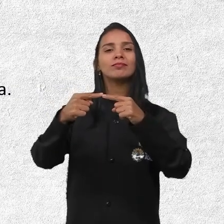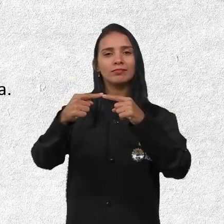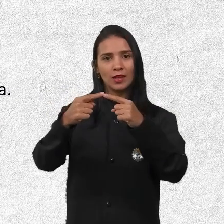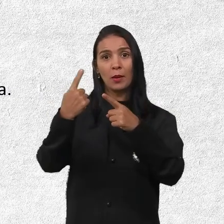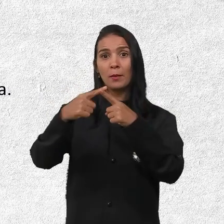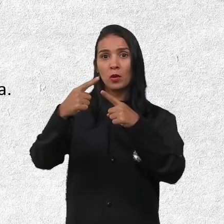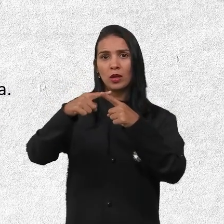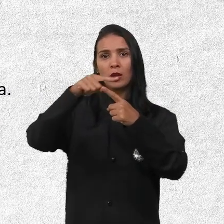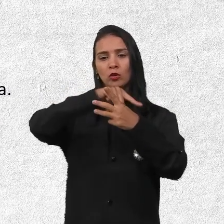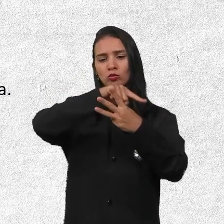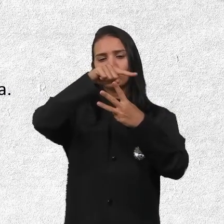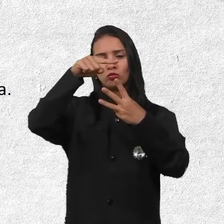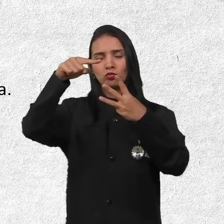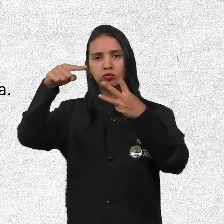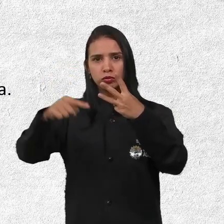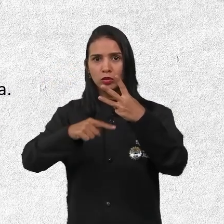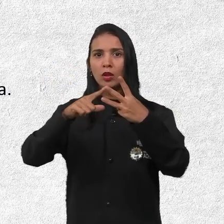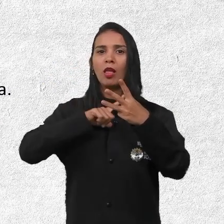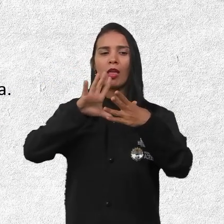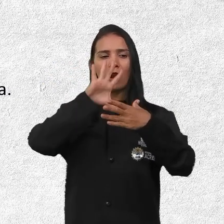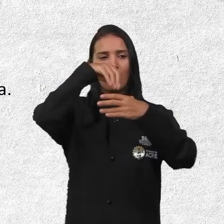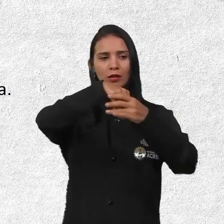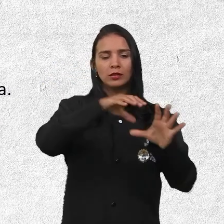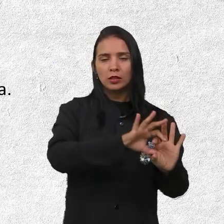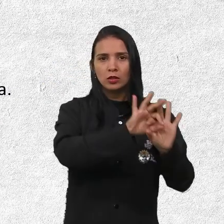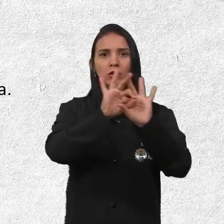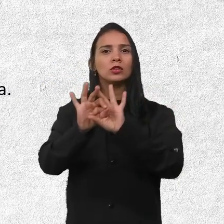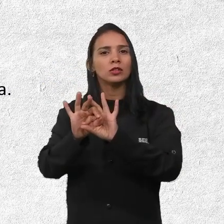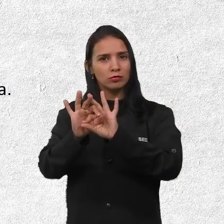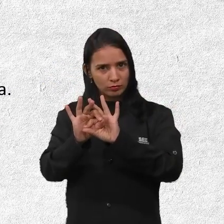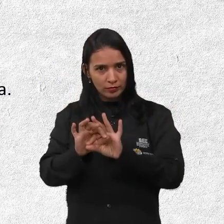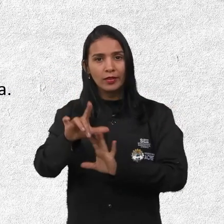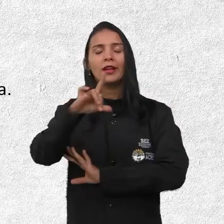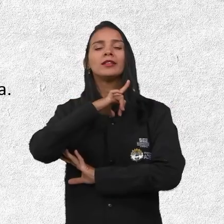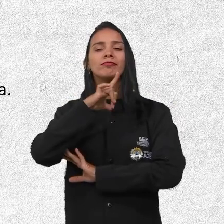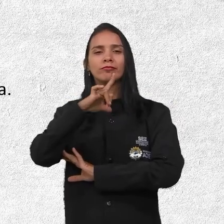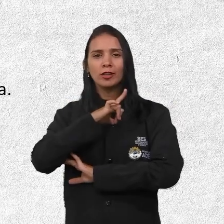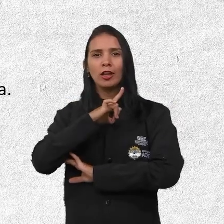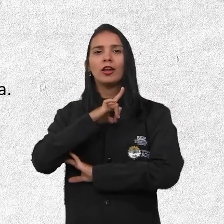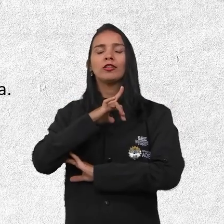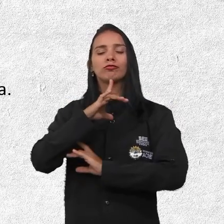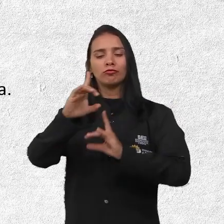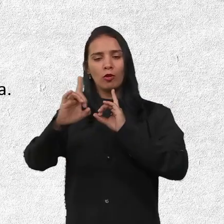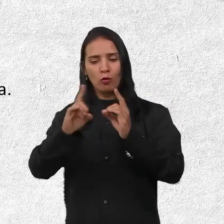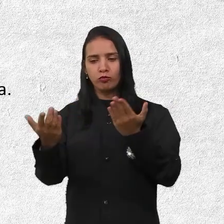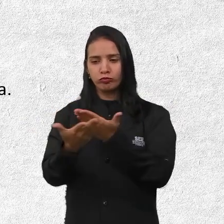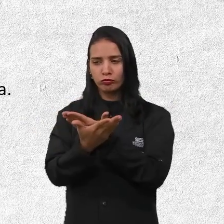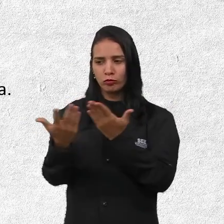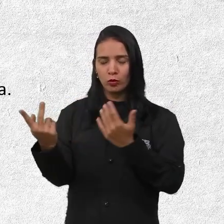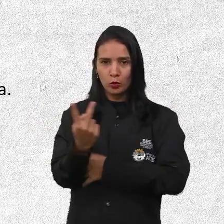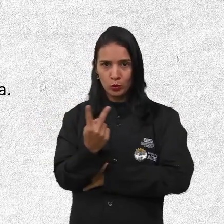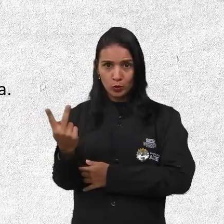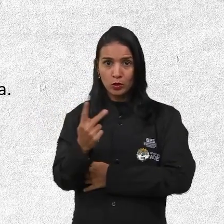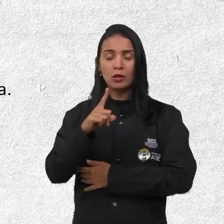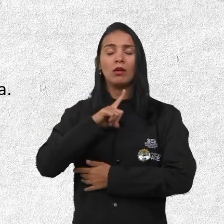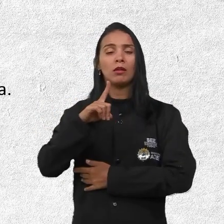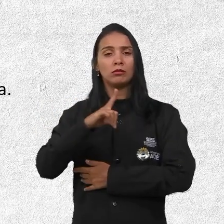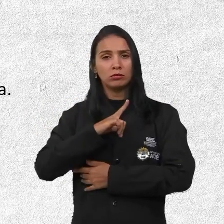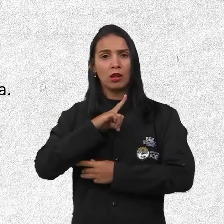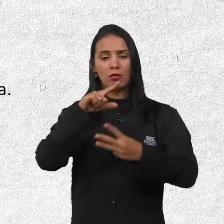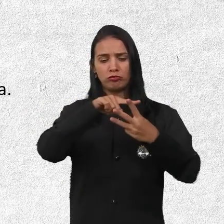essas classificações. Nós temos o humor de duplo sentido, nós temos a polissemia e também temos